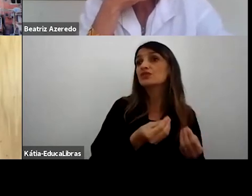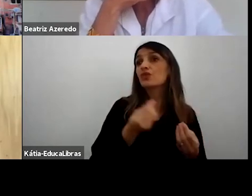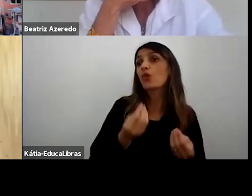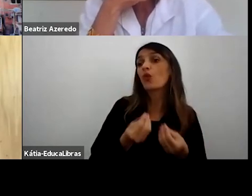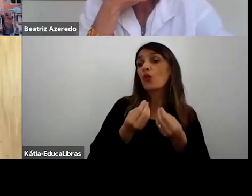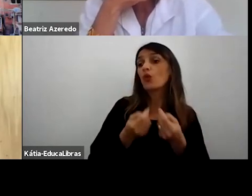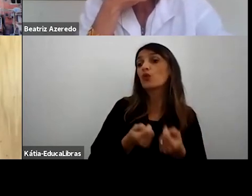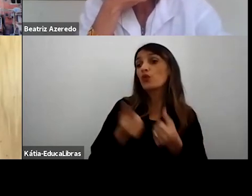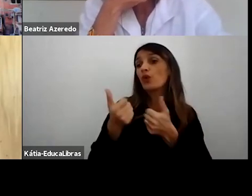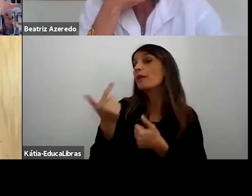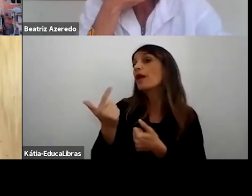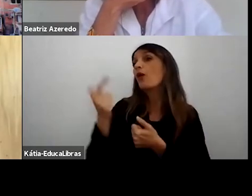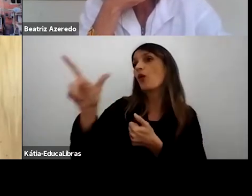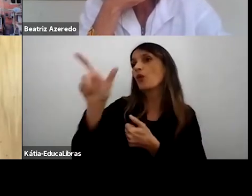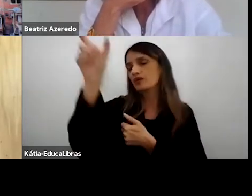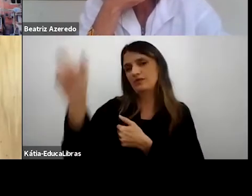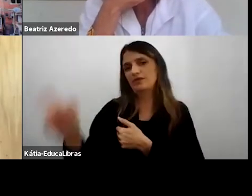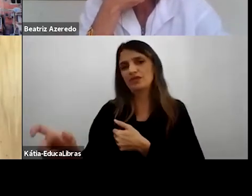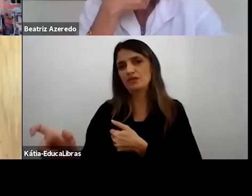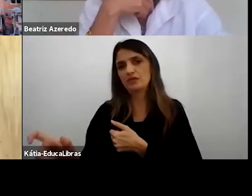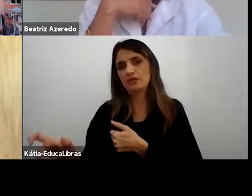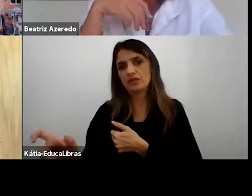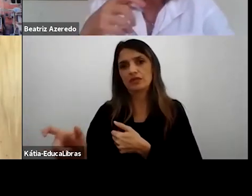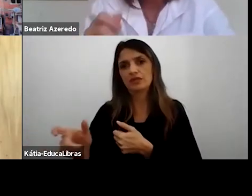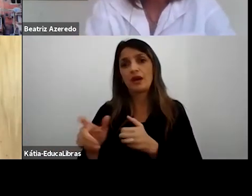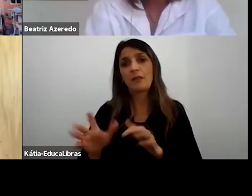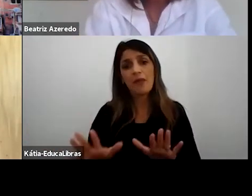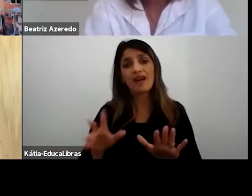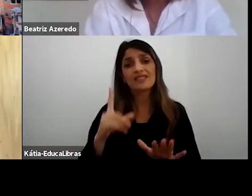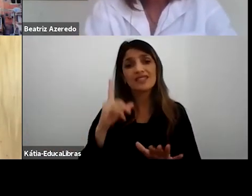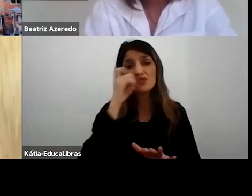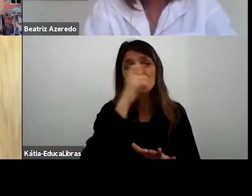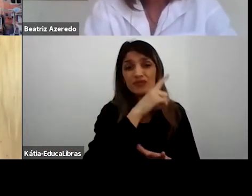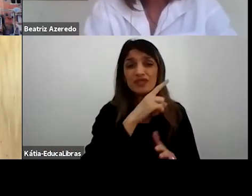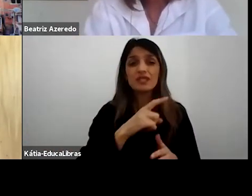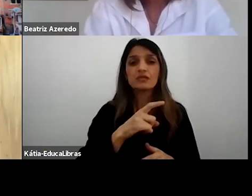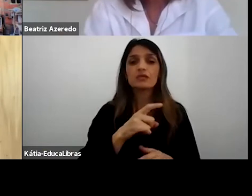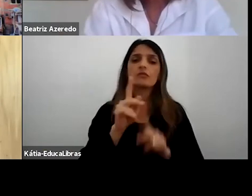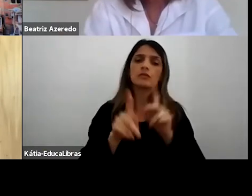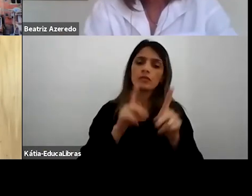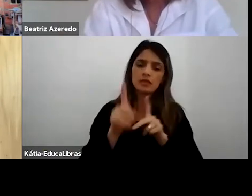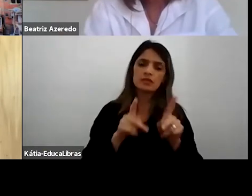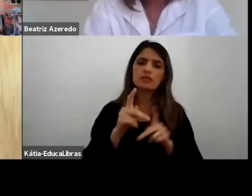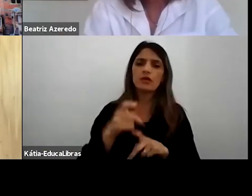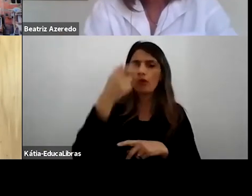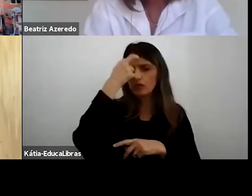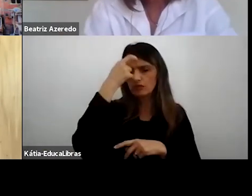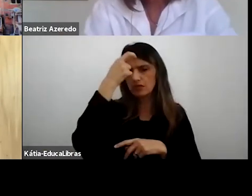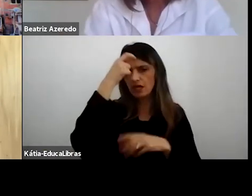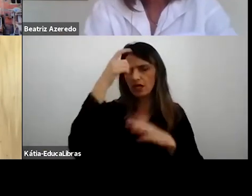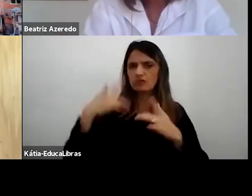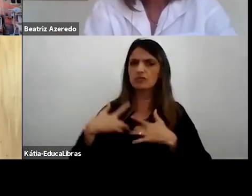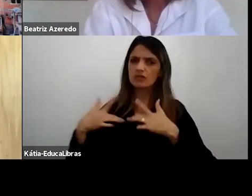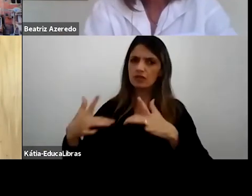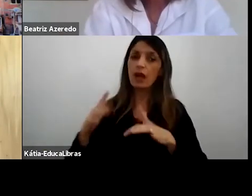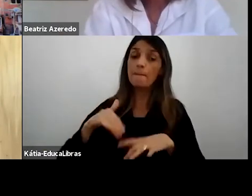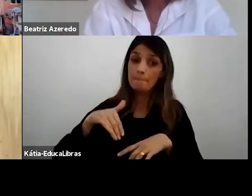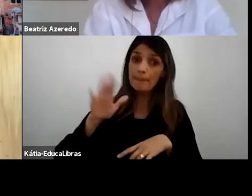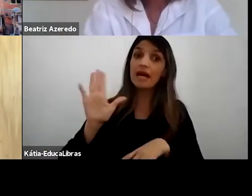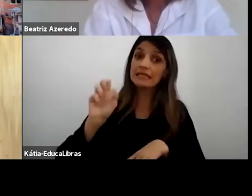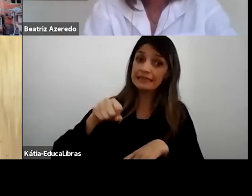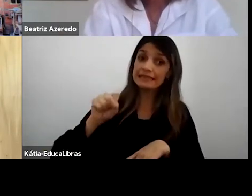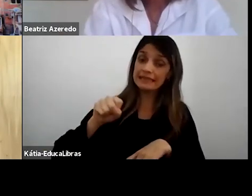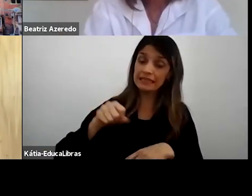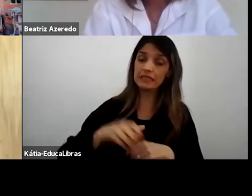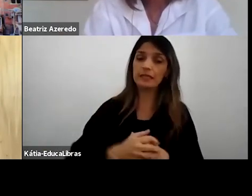tem aqui quando acontece uma situação dessa. Então, a população está mais consciente, está mais solidária, entendendo que tem um vizinho